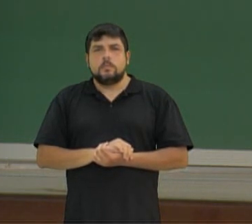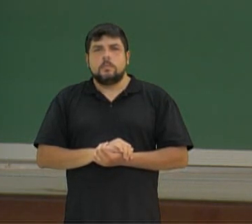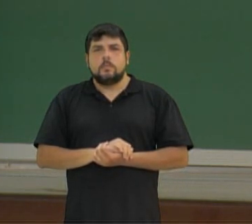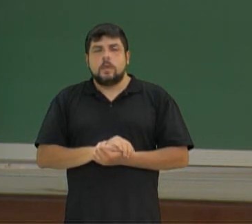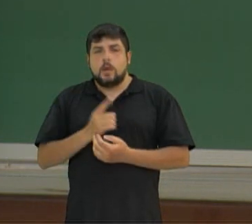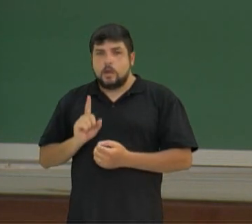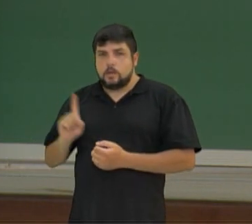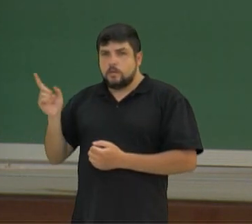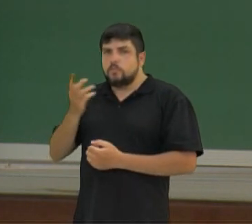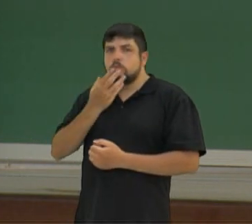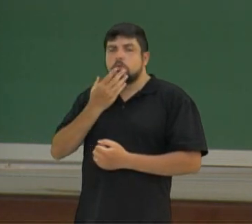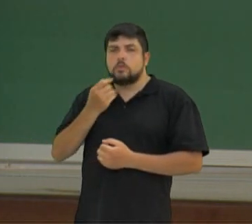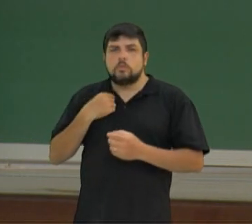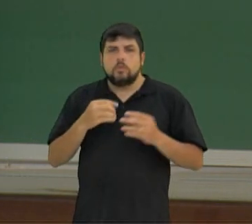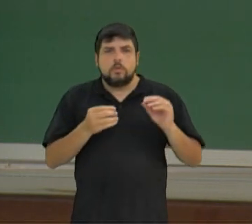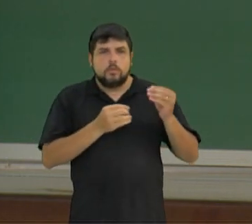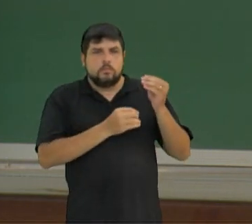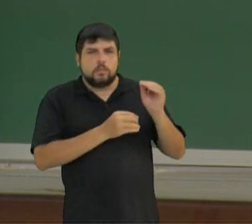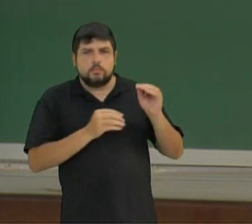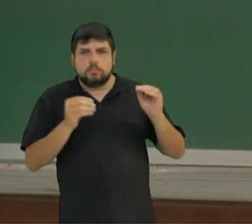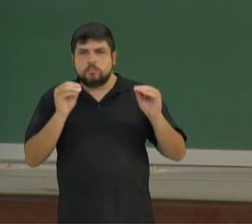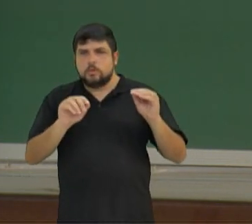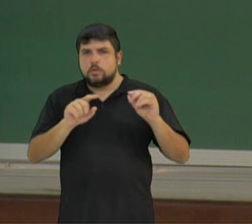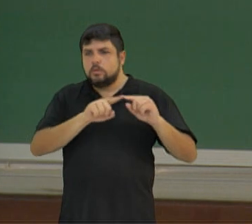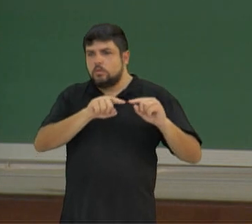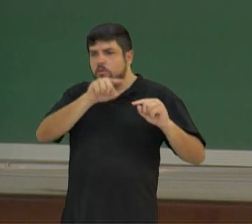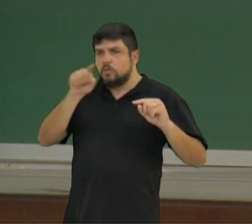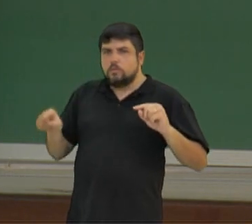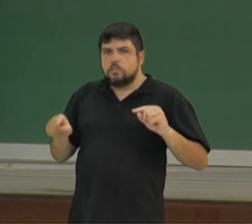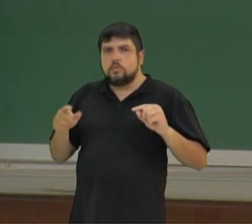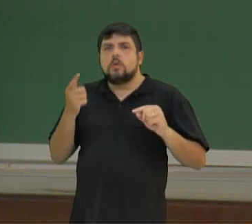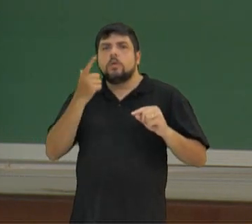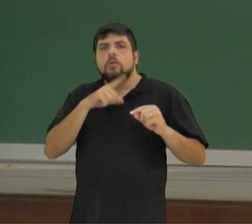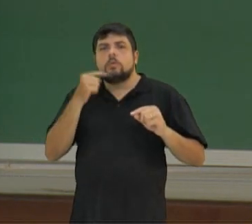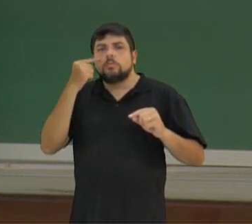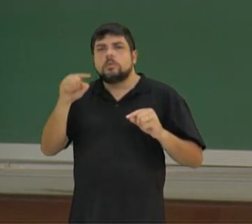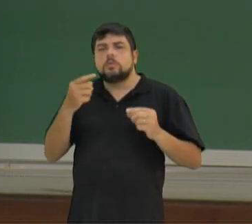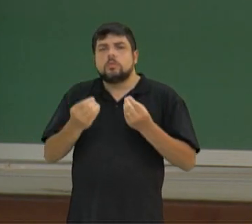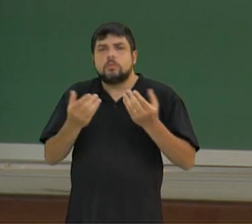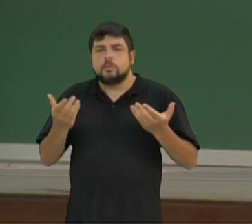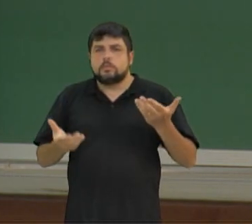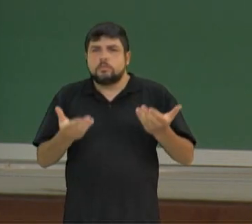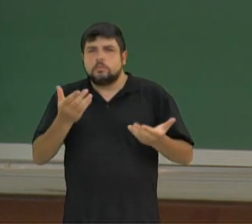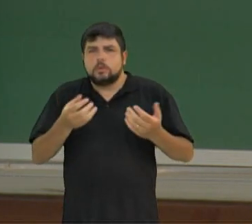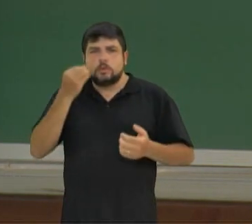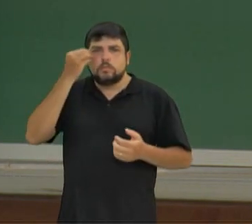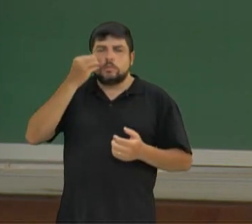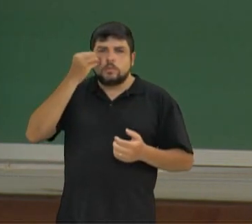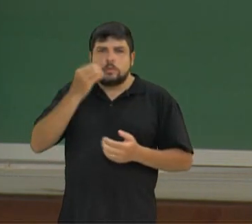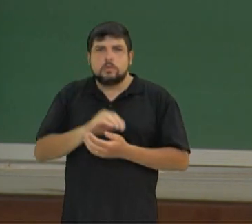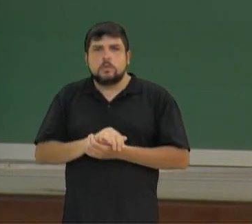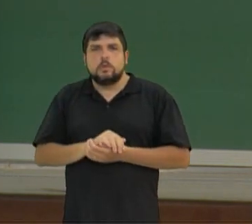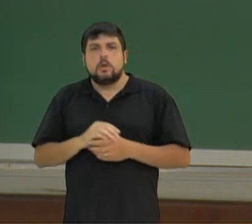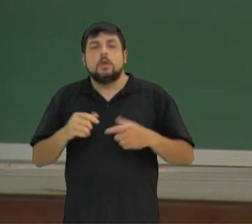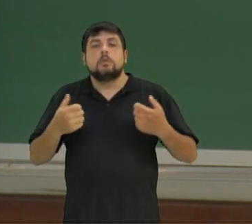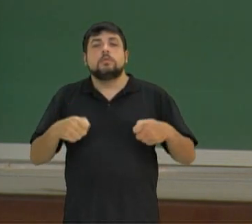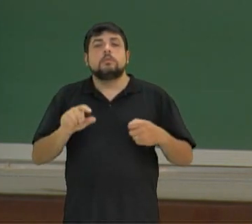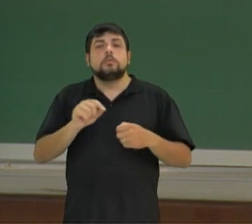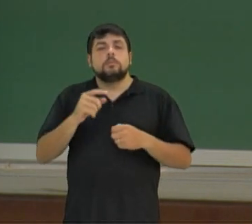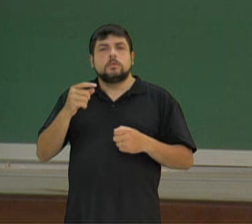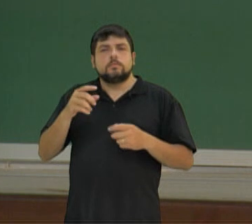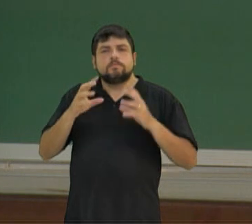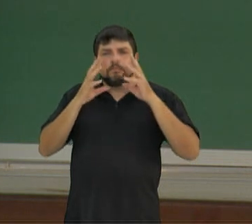coloridos, os próximos a gente consegue descobrir através do balanceamento por tentativa, que leva em consideração ao fato